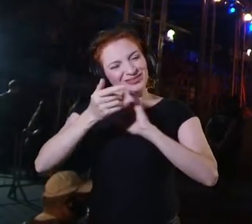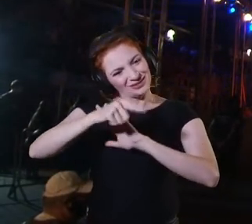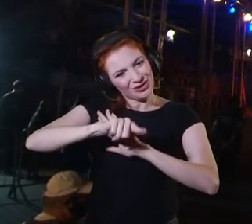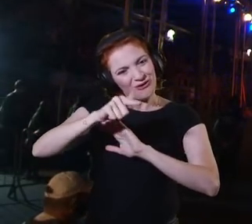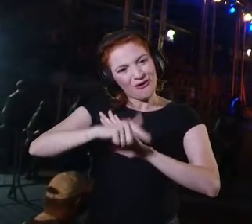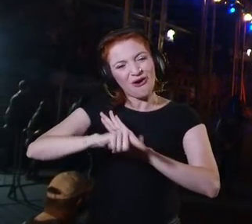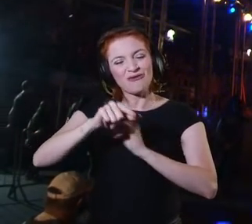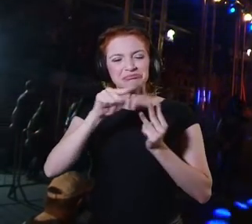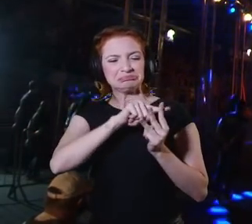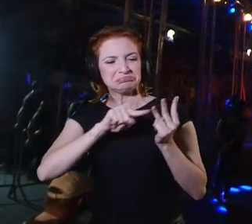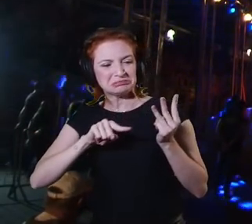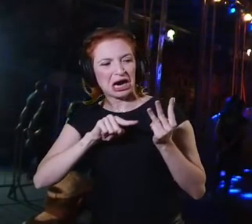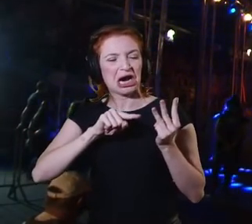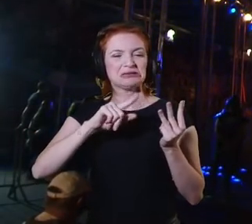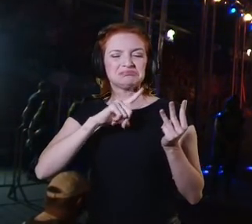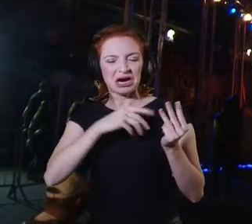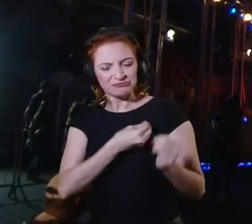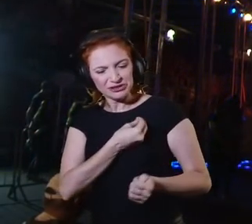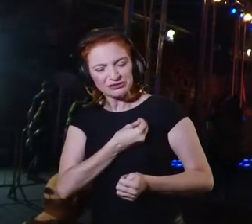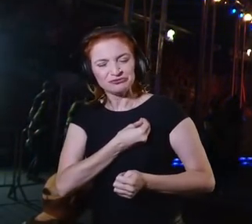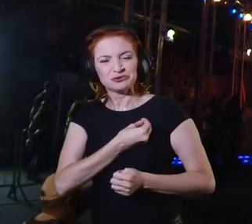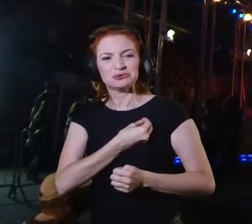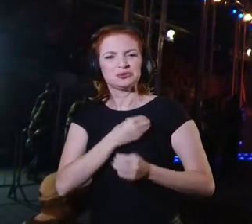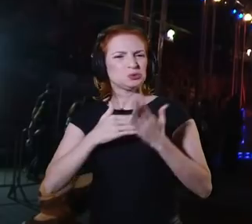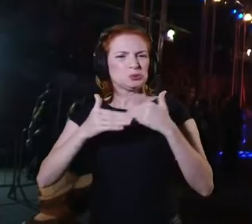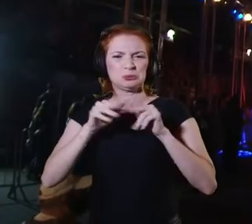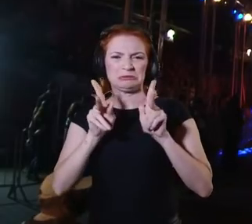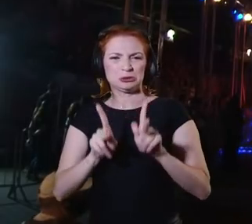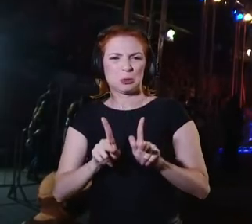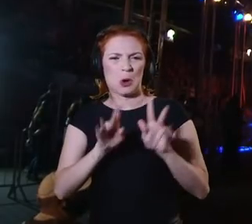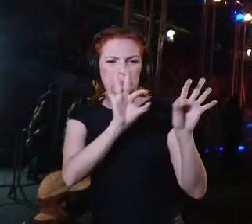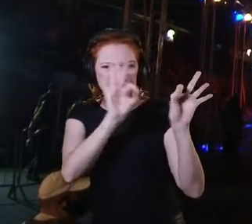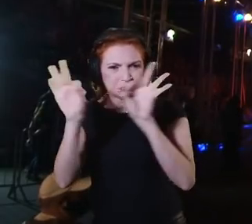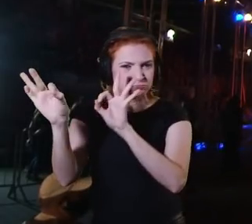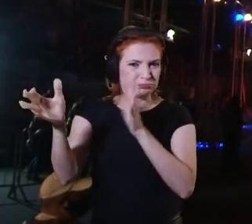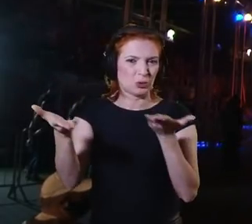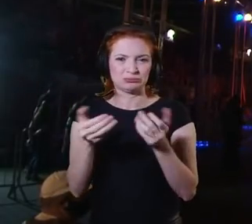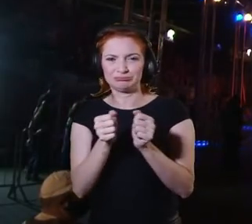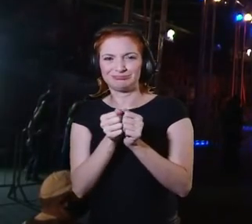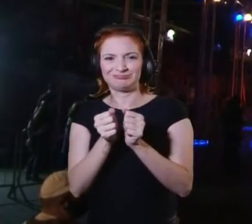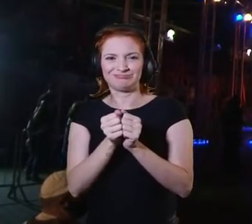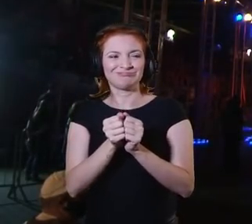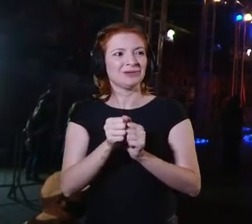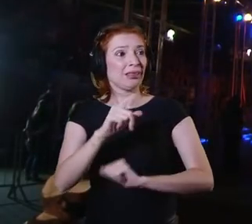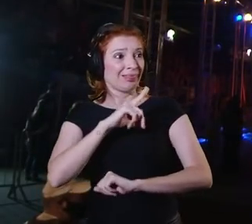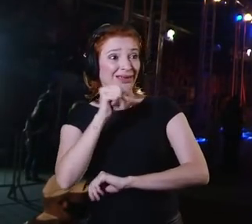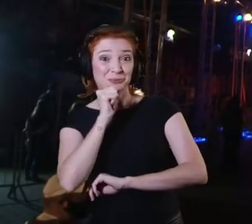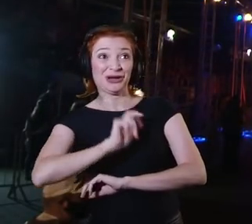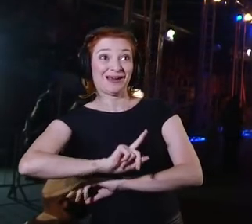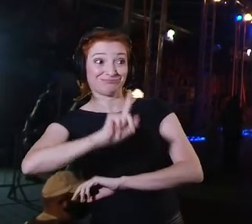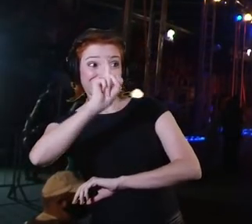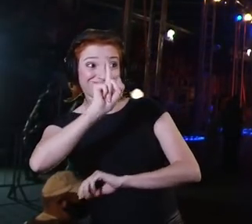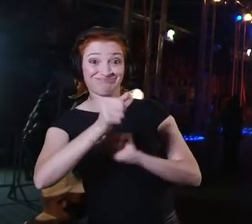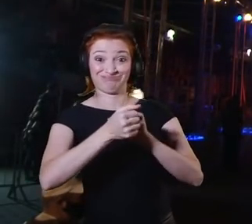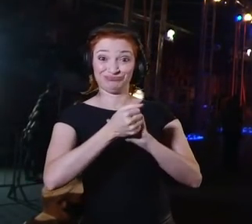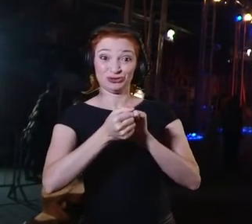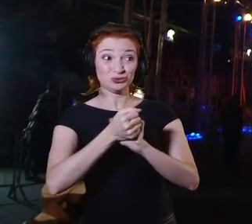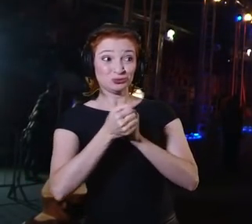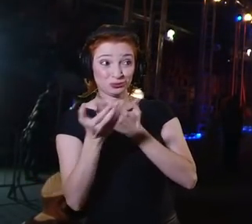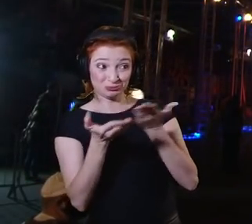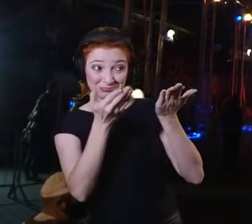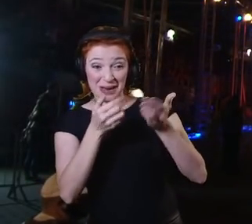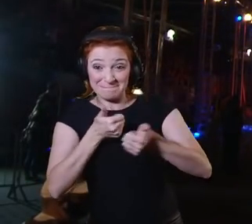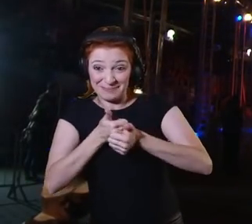Weber, o Thales Armiliato, o Cleberson Portela e todo o pessoal que nos acompanha. Enquanto as deusas se aproximam ali da Marquês do